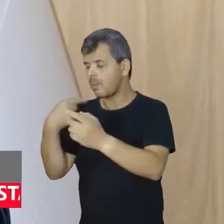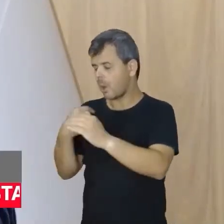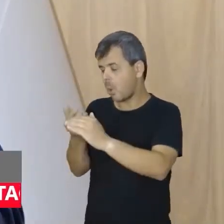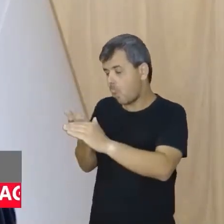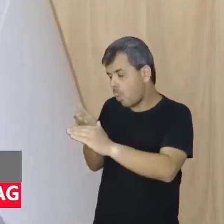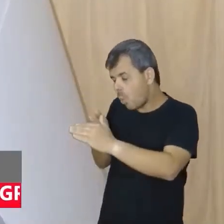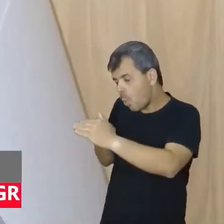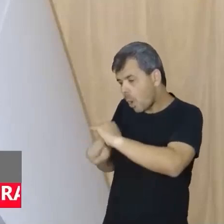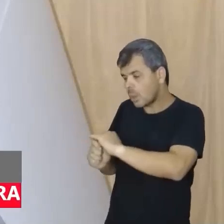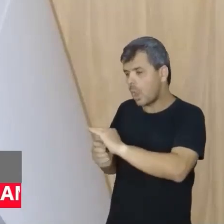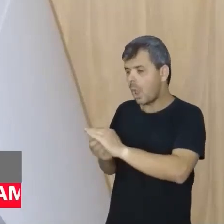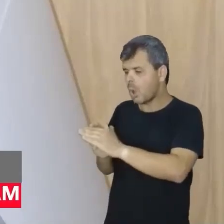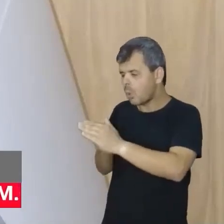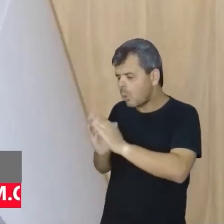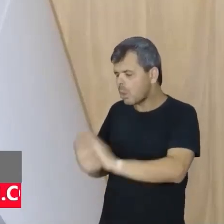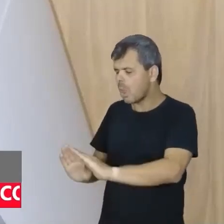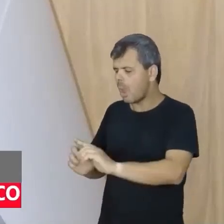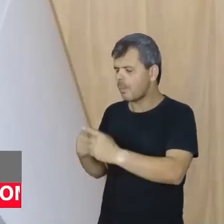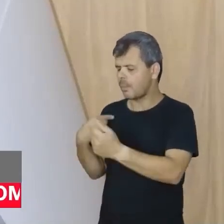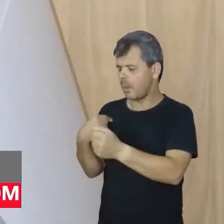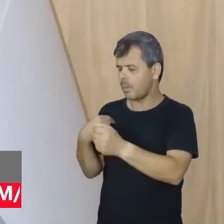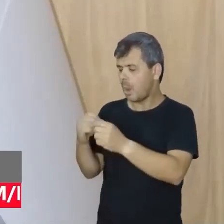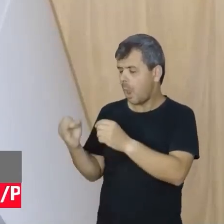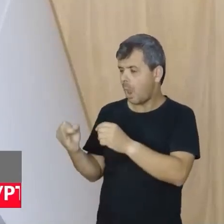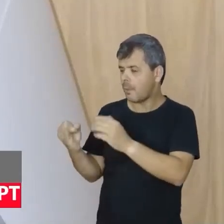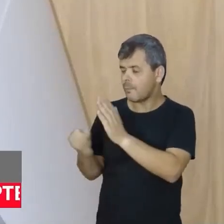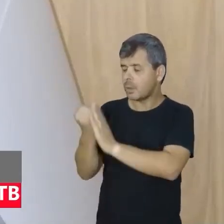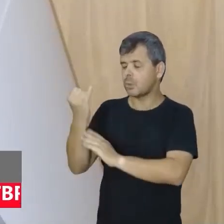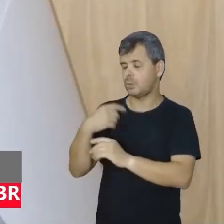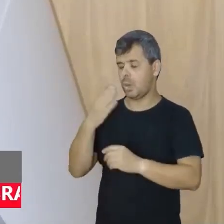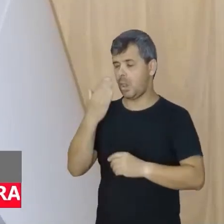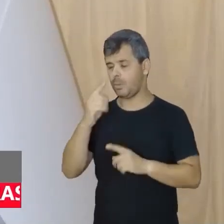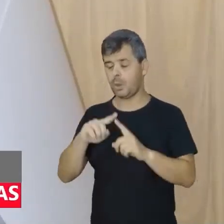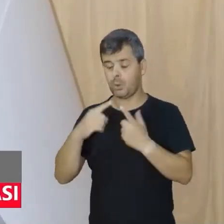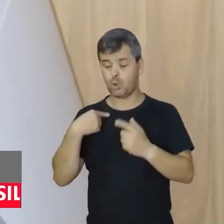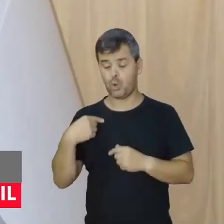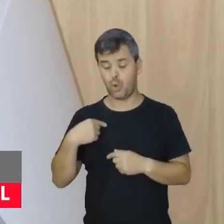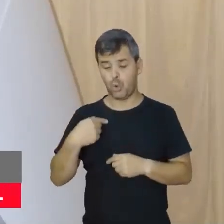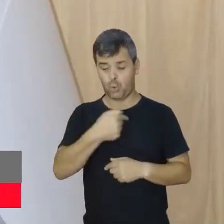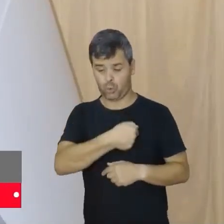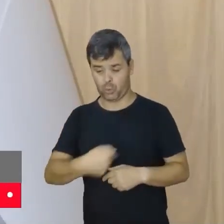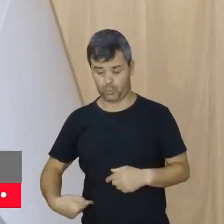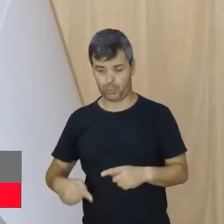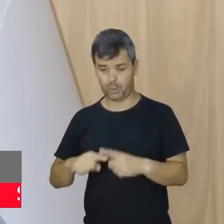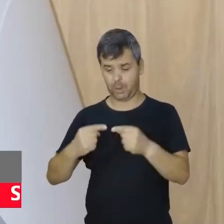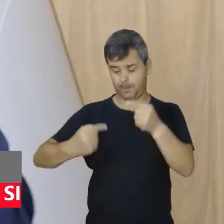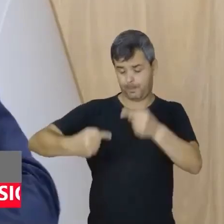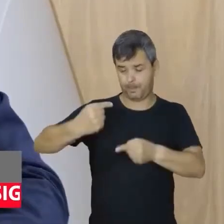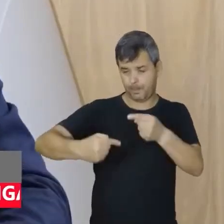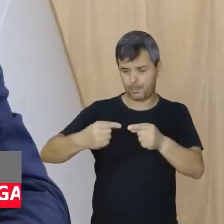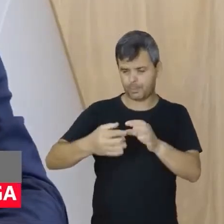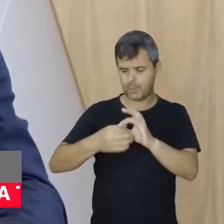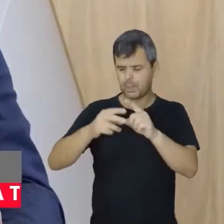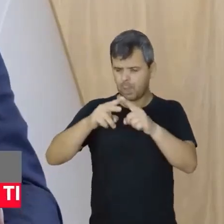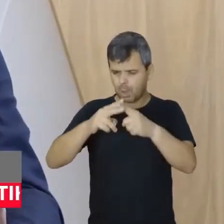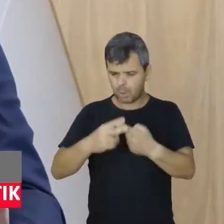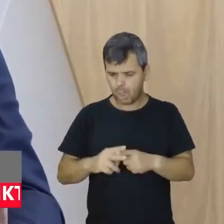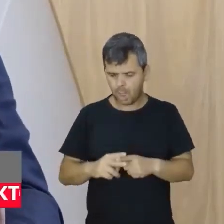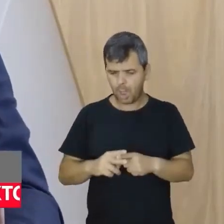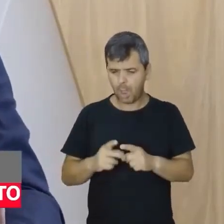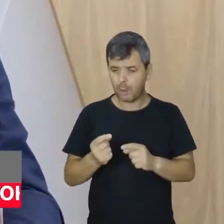estoques públicos para enfrentar também a inflação dos alimentos. Quando o governo passado deixou de fazer essa política, deixou de regular